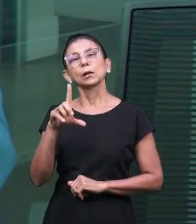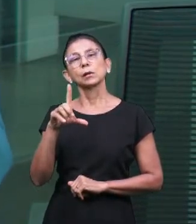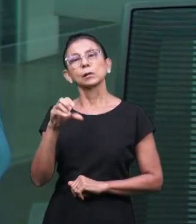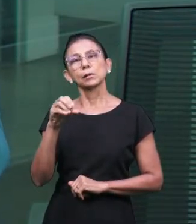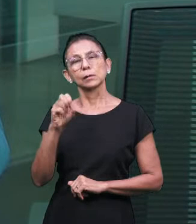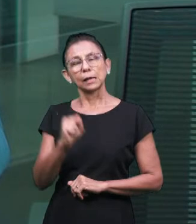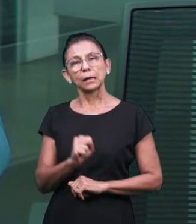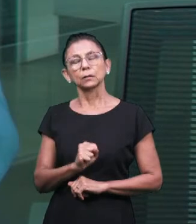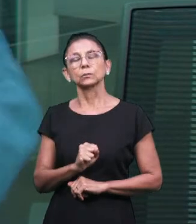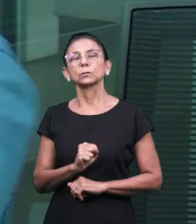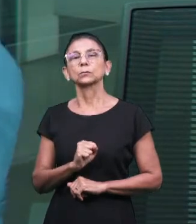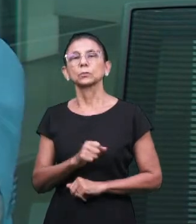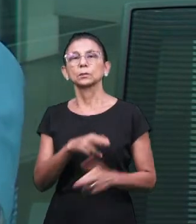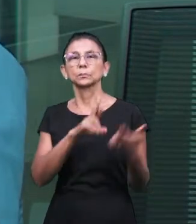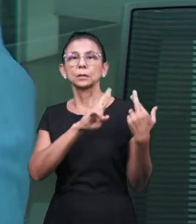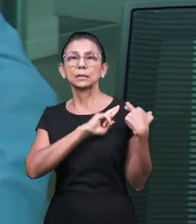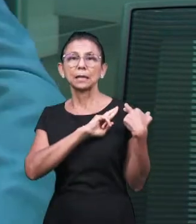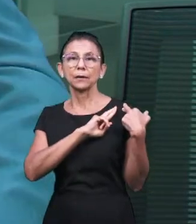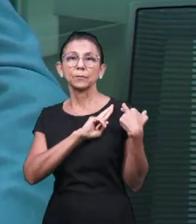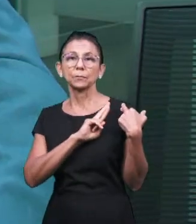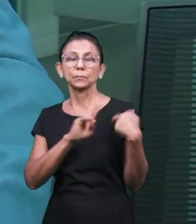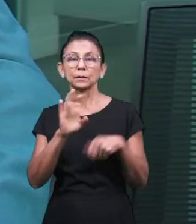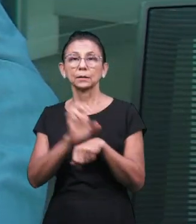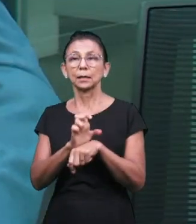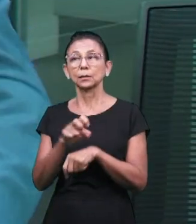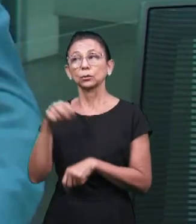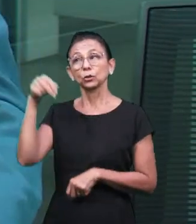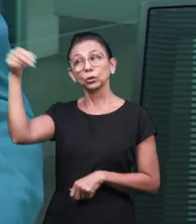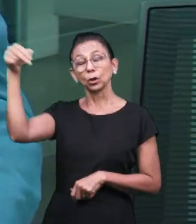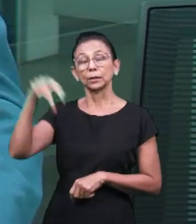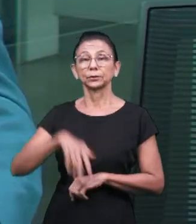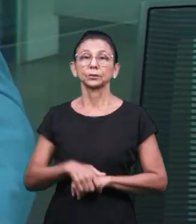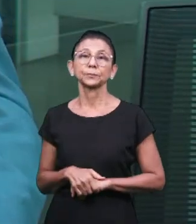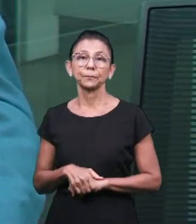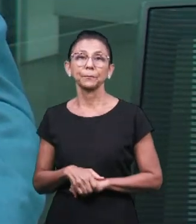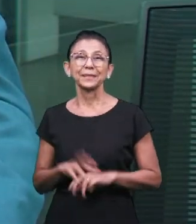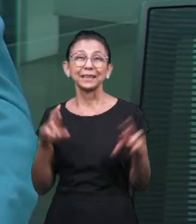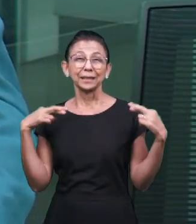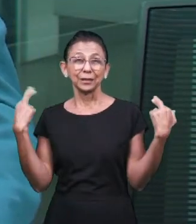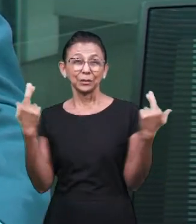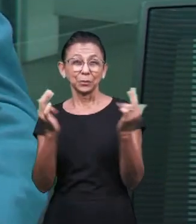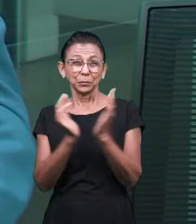norte. Essa reunião de grupo de intercessão era uma reunião importante, onde nós